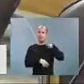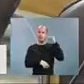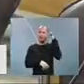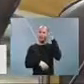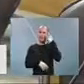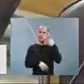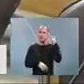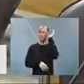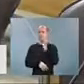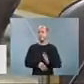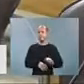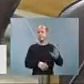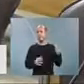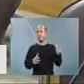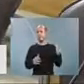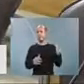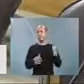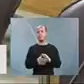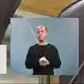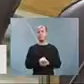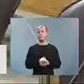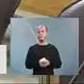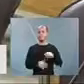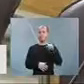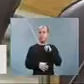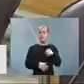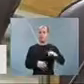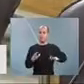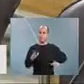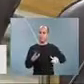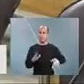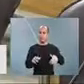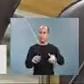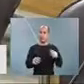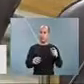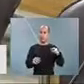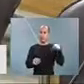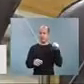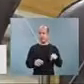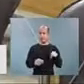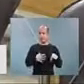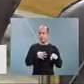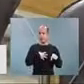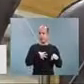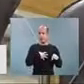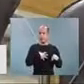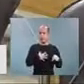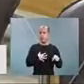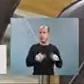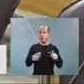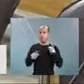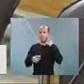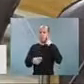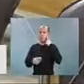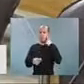Brasil. Se essa, a Praia de Pipa, está desta forma, os buracos estão aqui. Nós